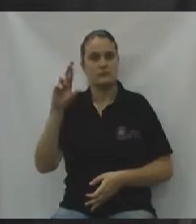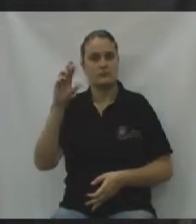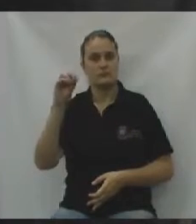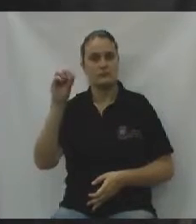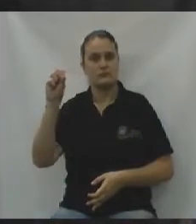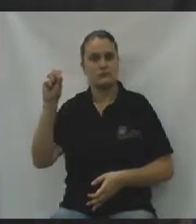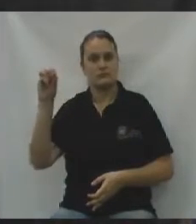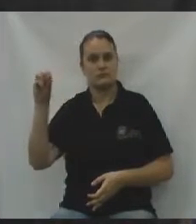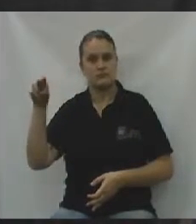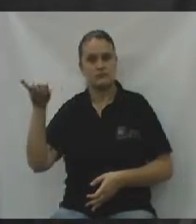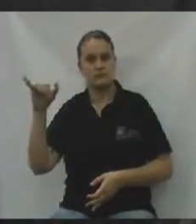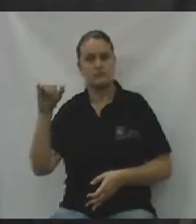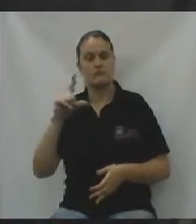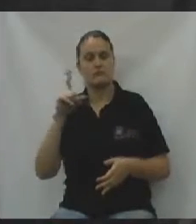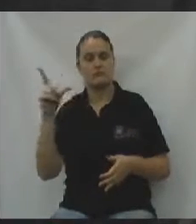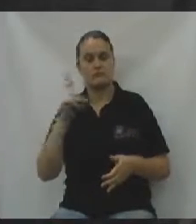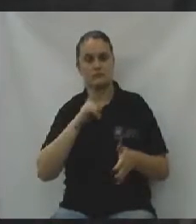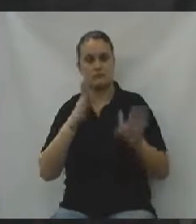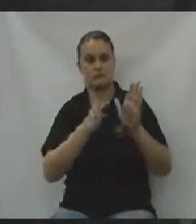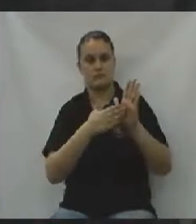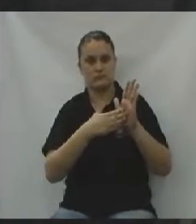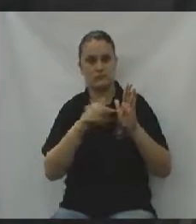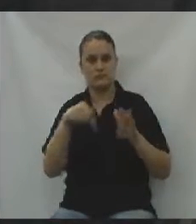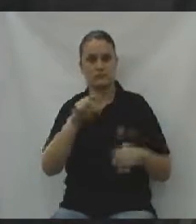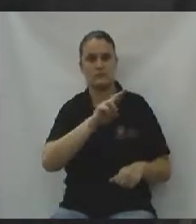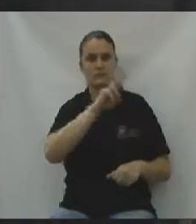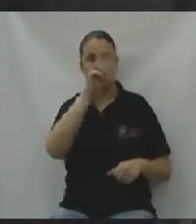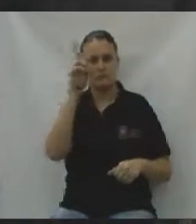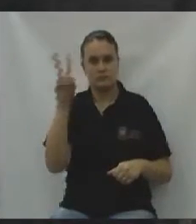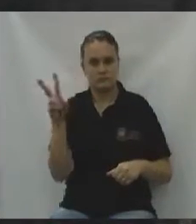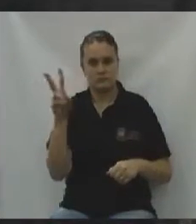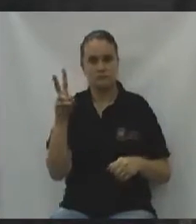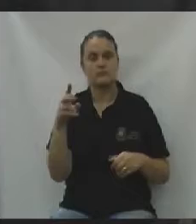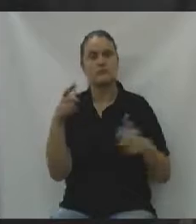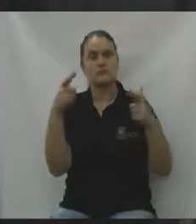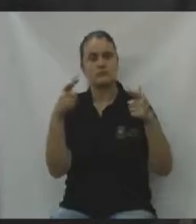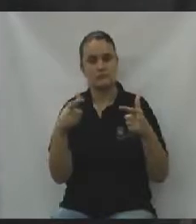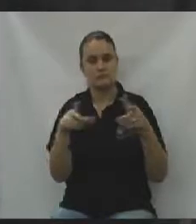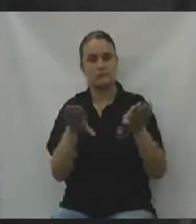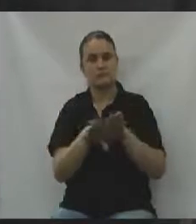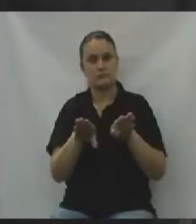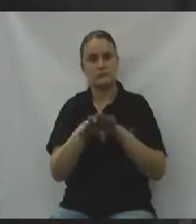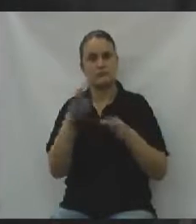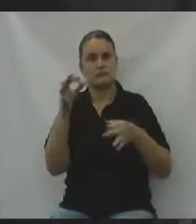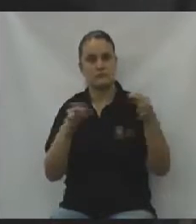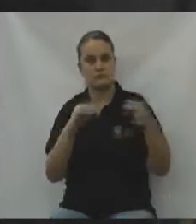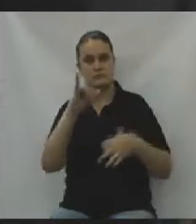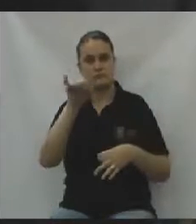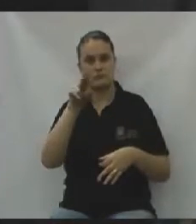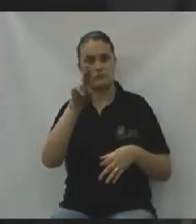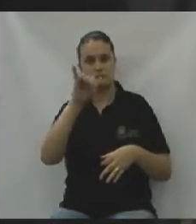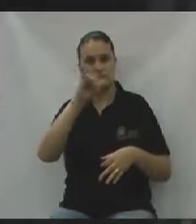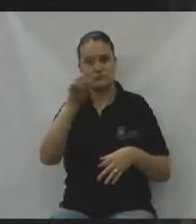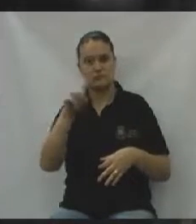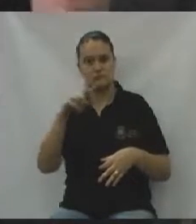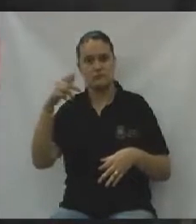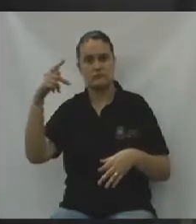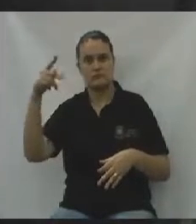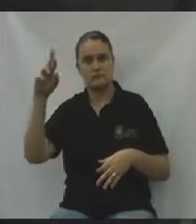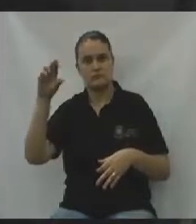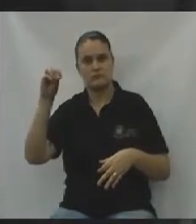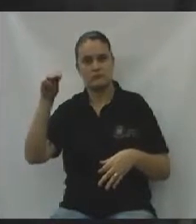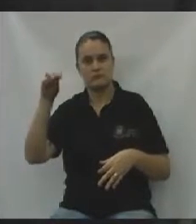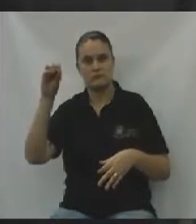que trouxe essa proposição para a União da Vitória, onde estavam nossos juízes, promotores e